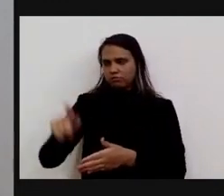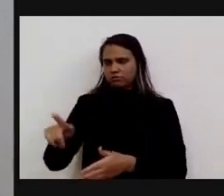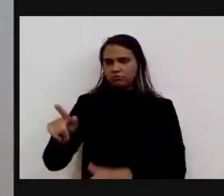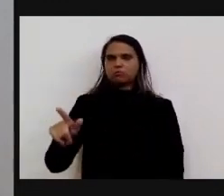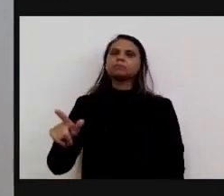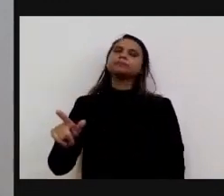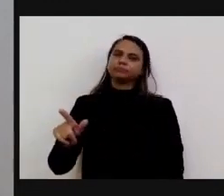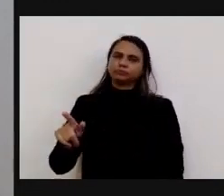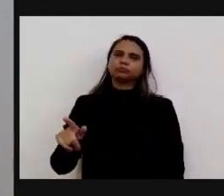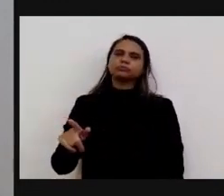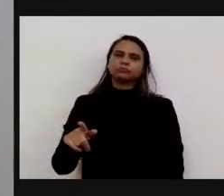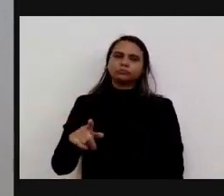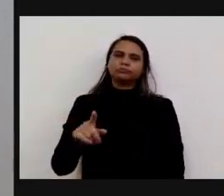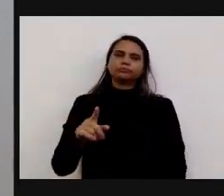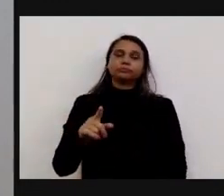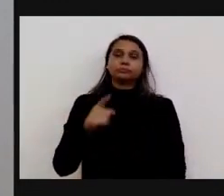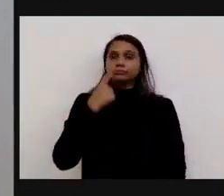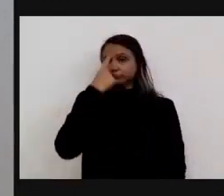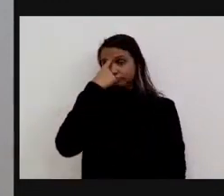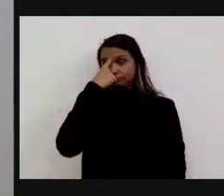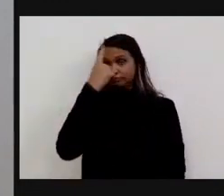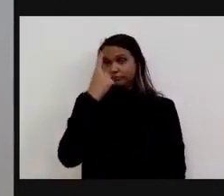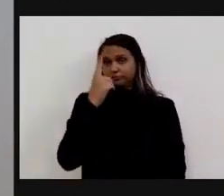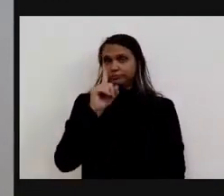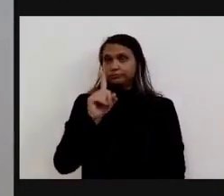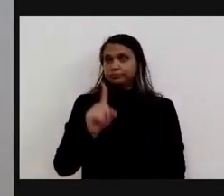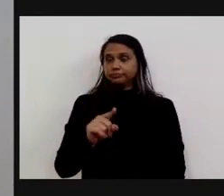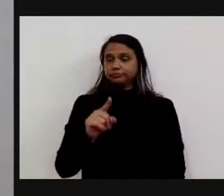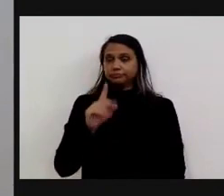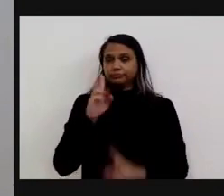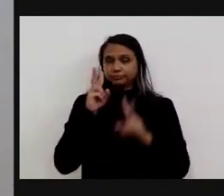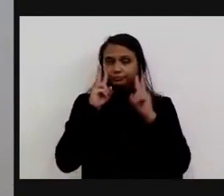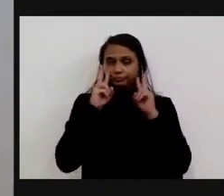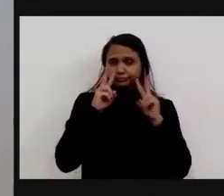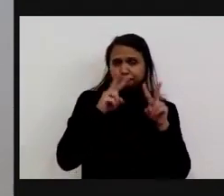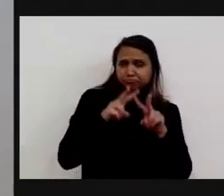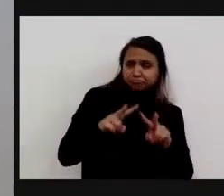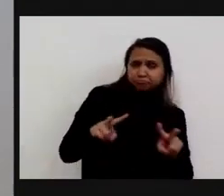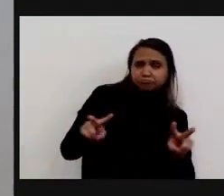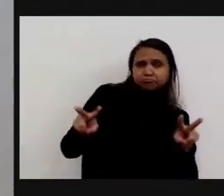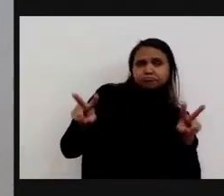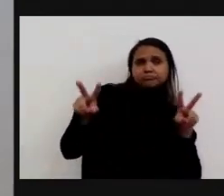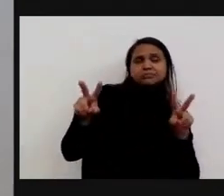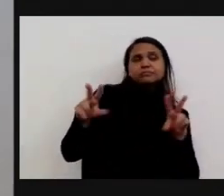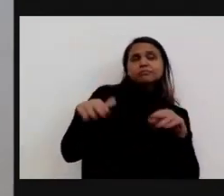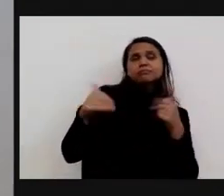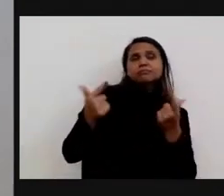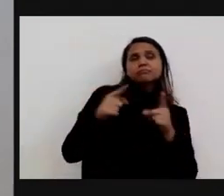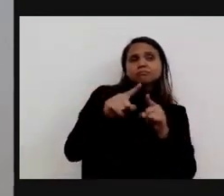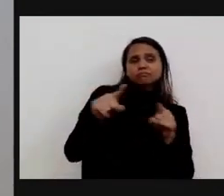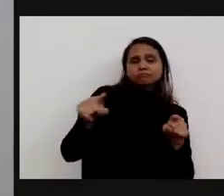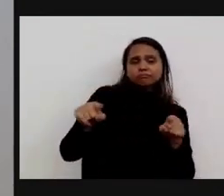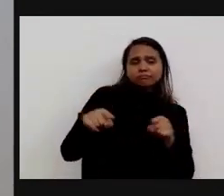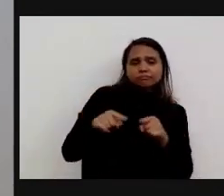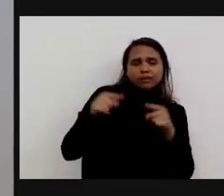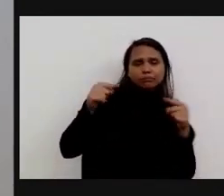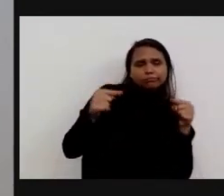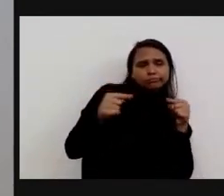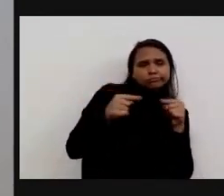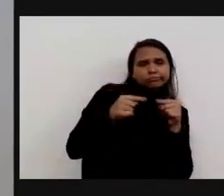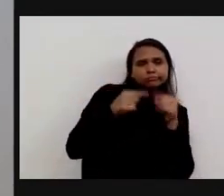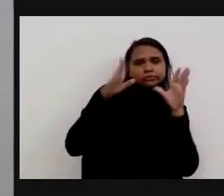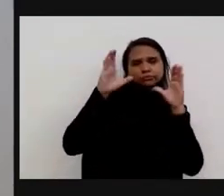é um pouco a gente olhar que tipo de ambiente o nosso olhar é muito para Que tipo de ambiente leva ao comportamento